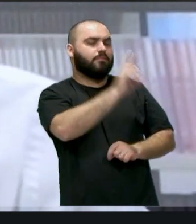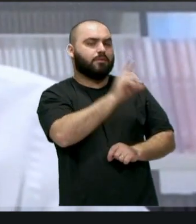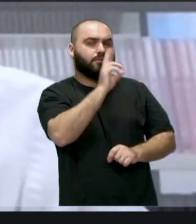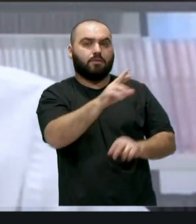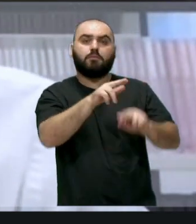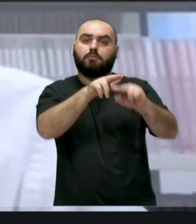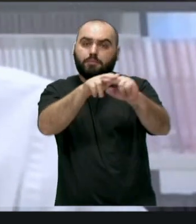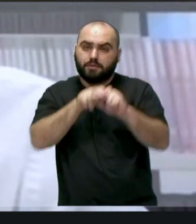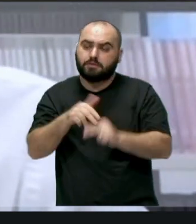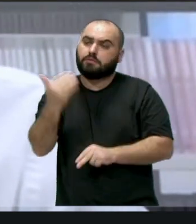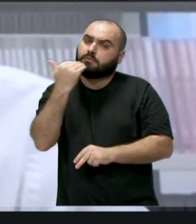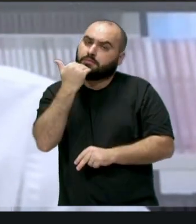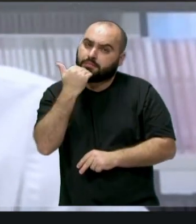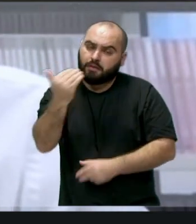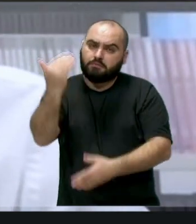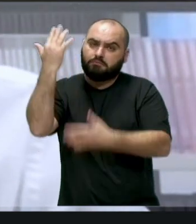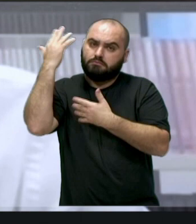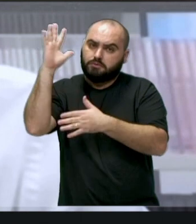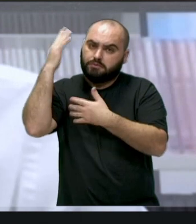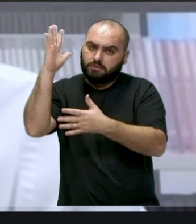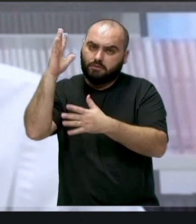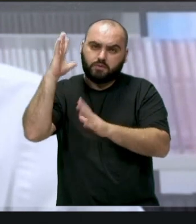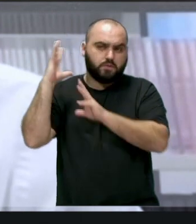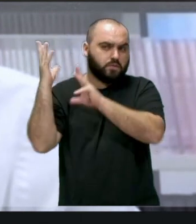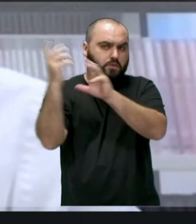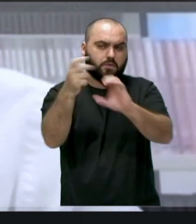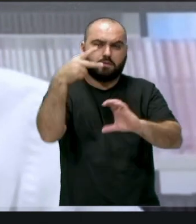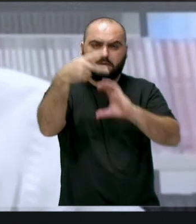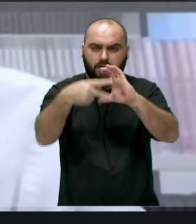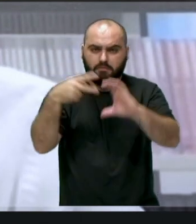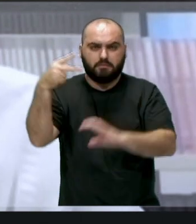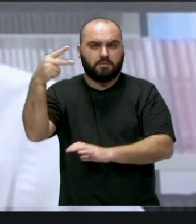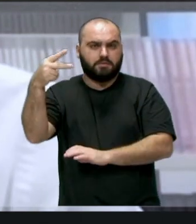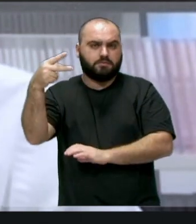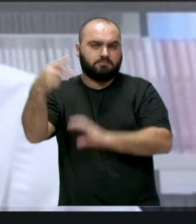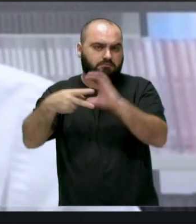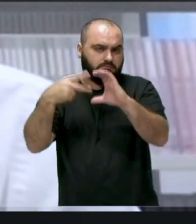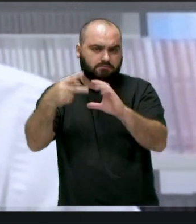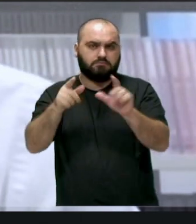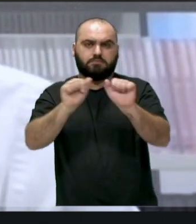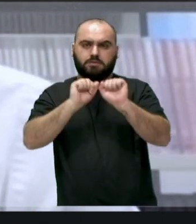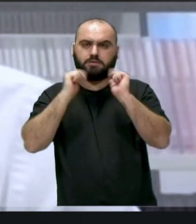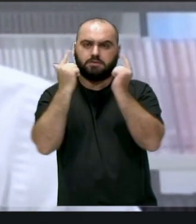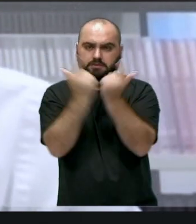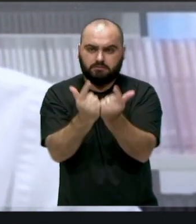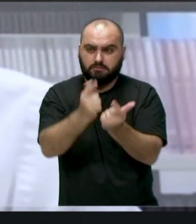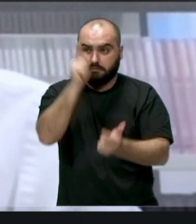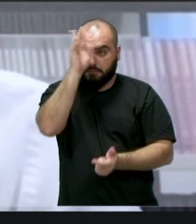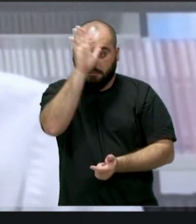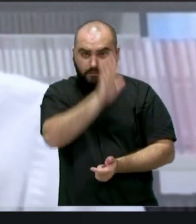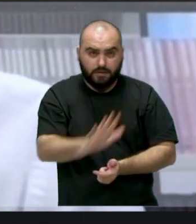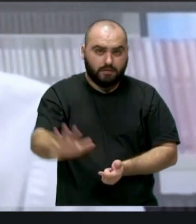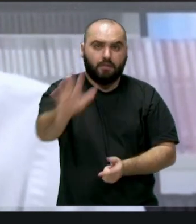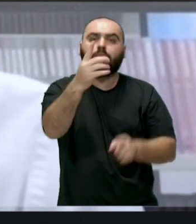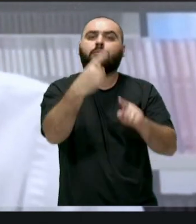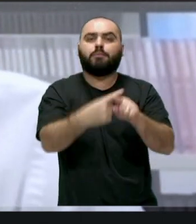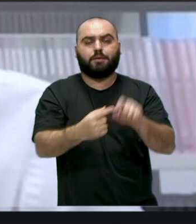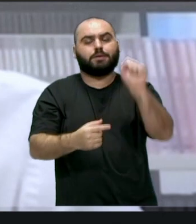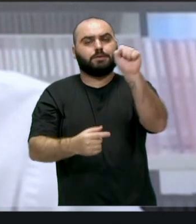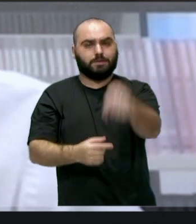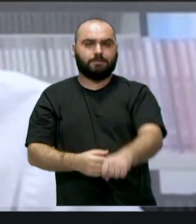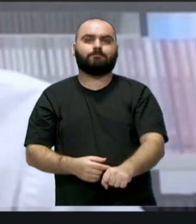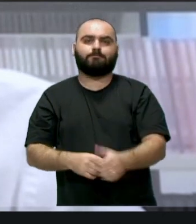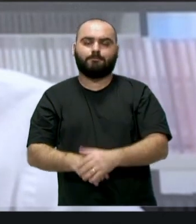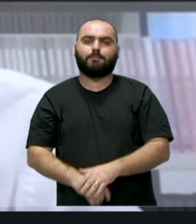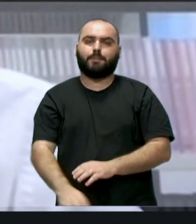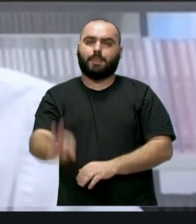sim, com a moção das câmaras de vereadores, das assembleias legislativas do Brasil inteiro, porque, sim, os tribunais